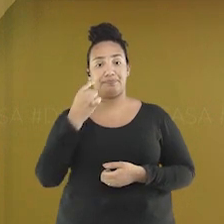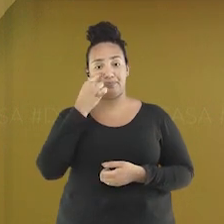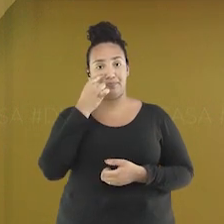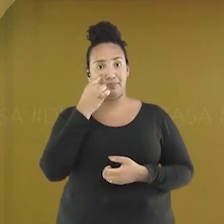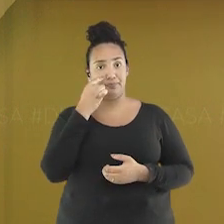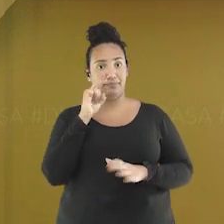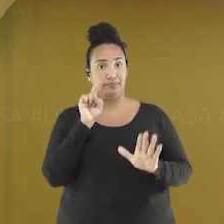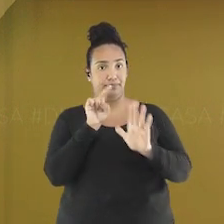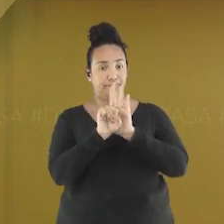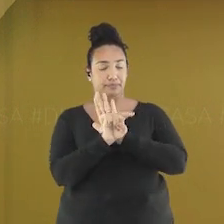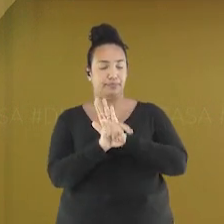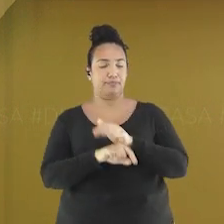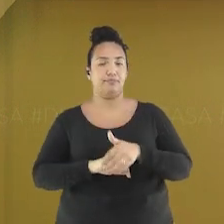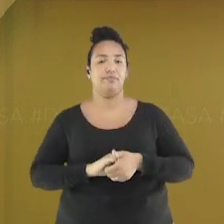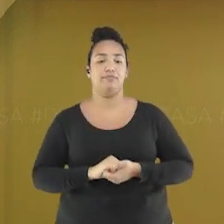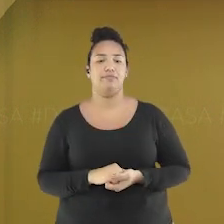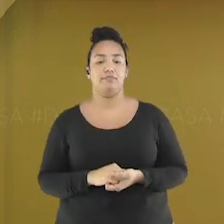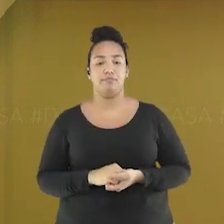Independence Day.